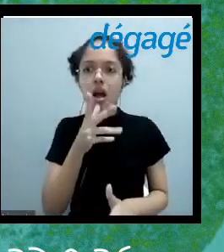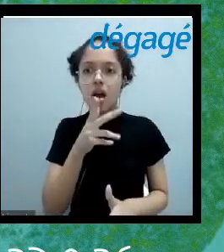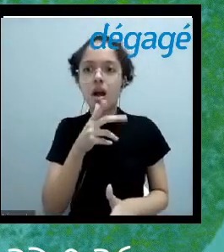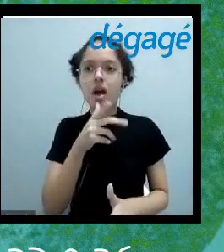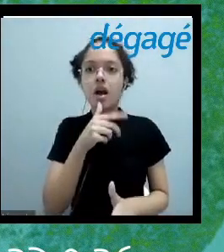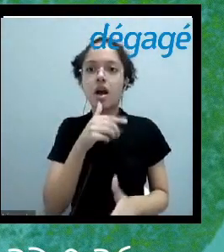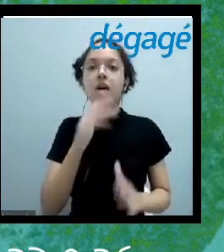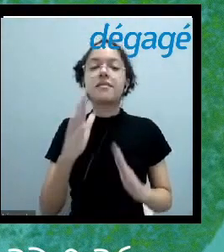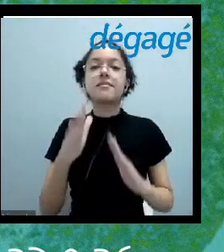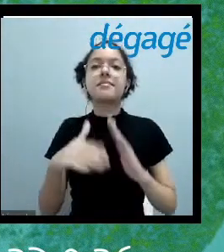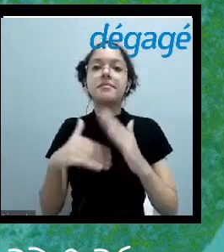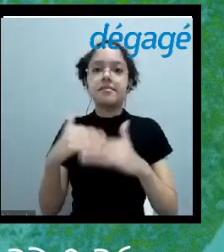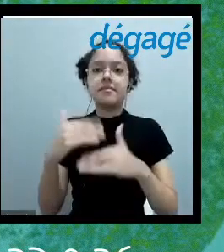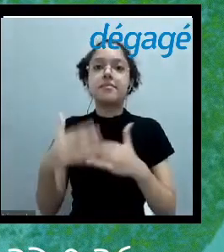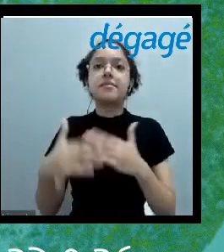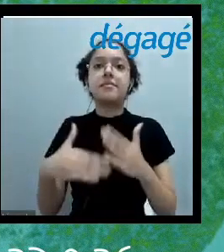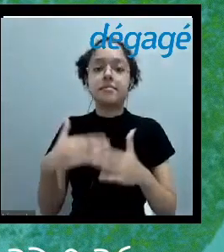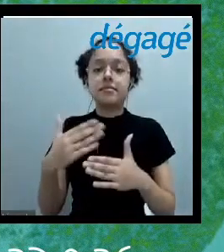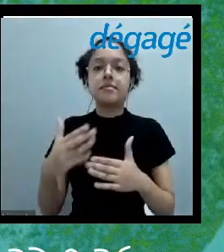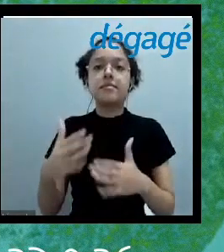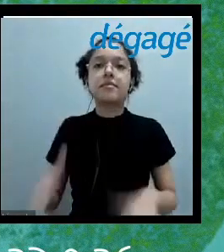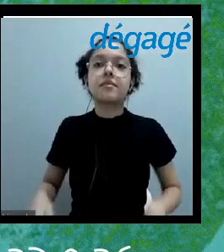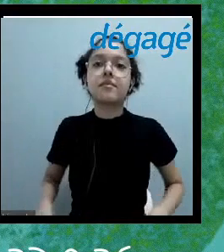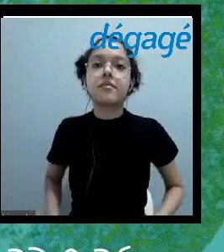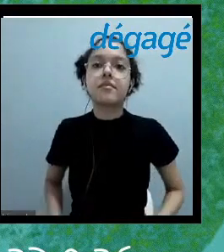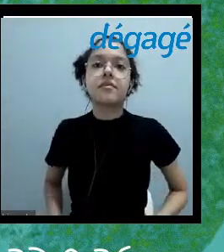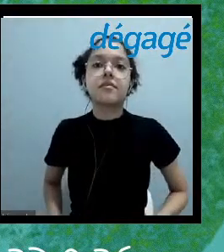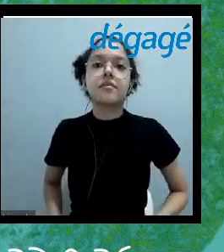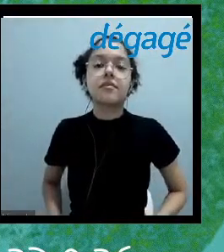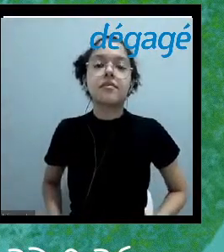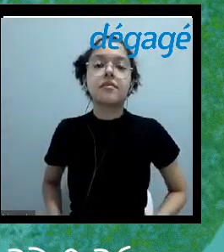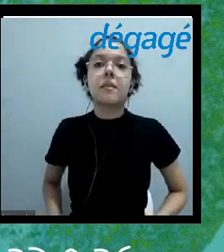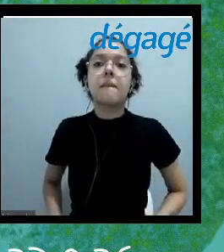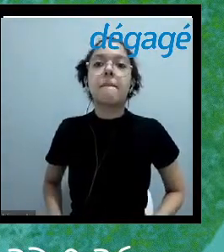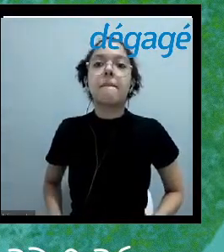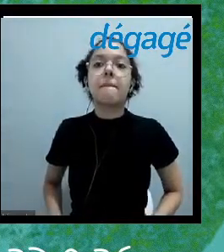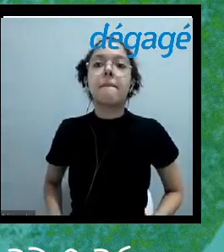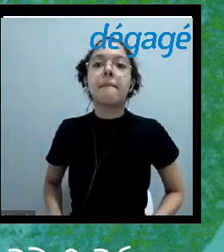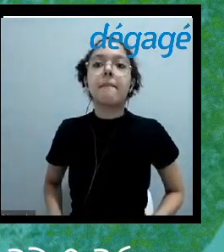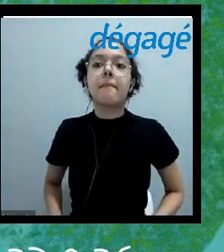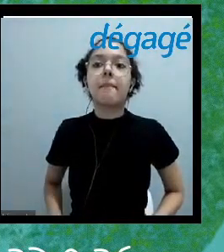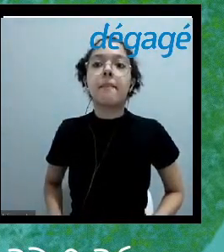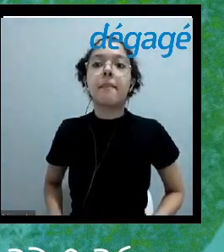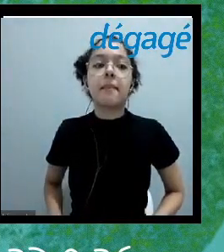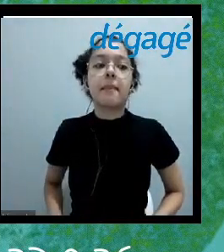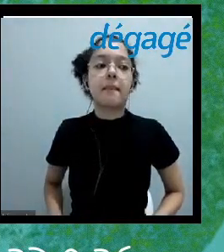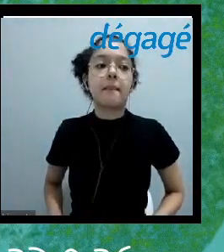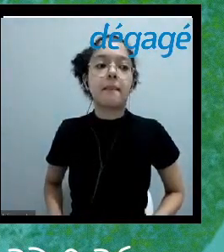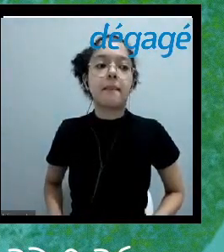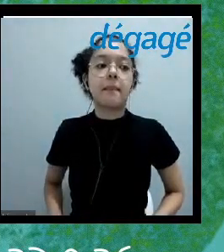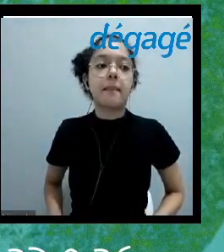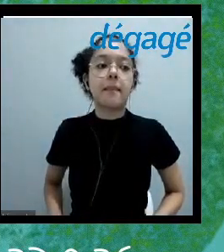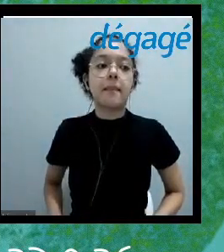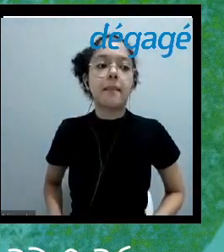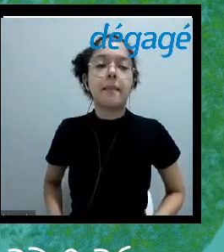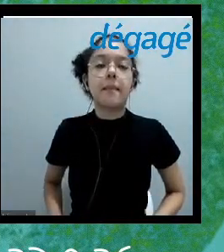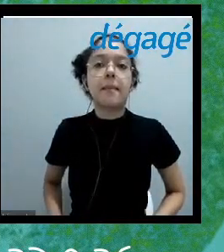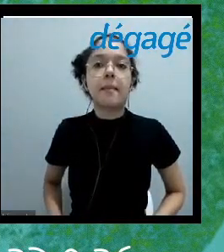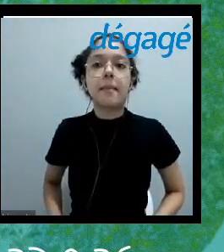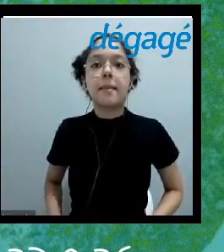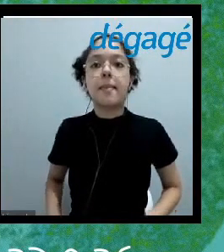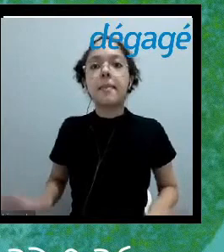fala aí em Fortaleza. Então, essa questão do imitar, até o Rolando Benison falou, tem uma clínica na Argentina que ele disse,